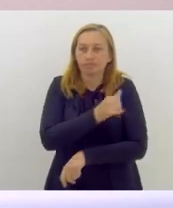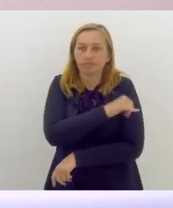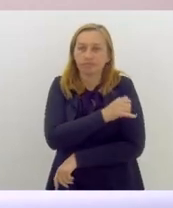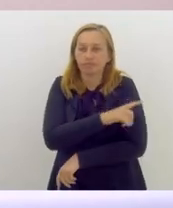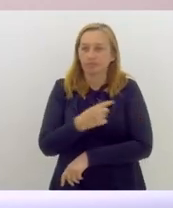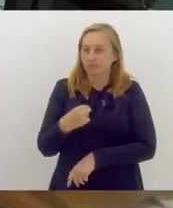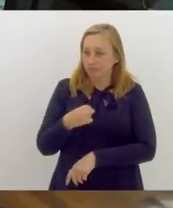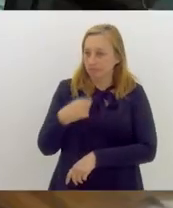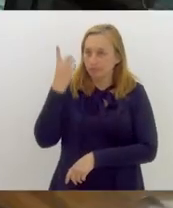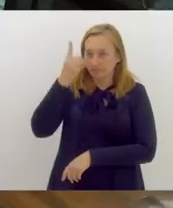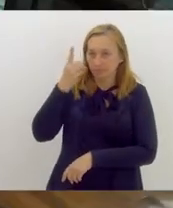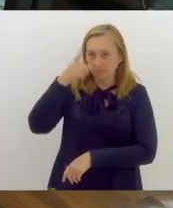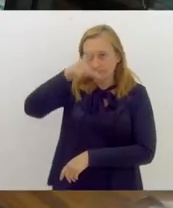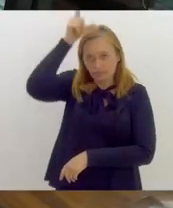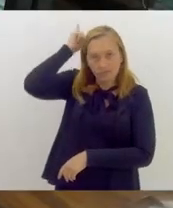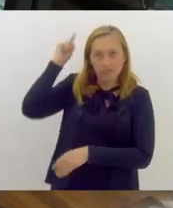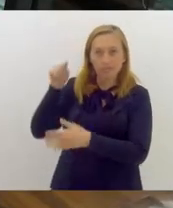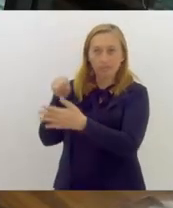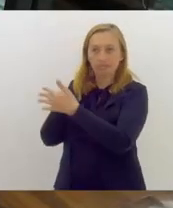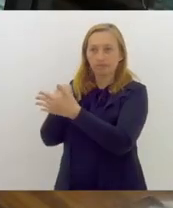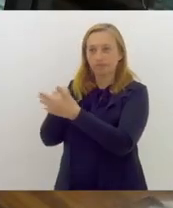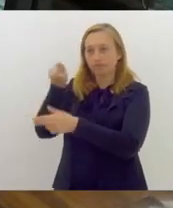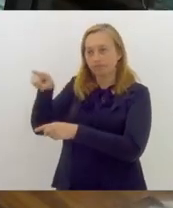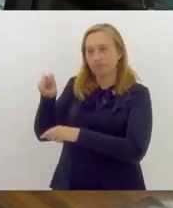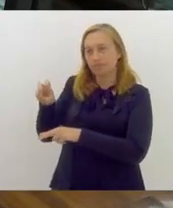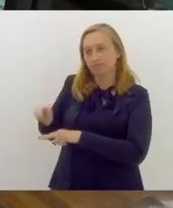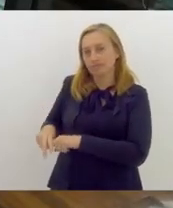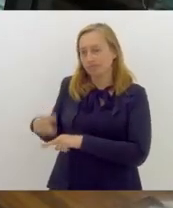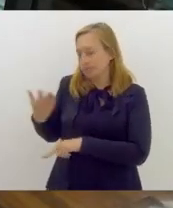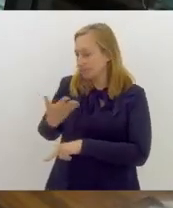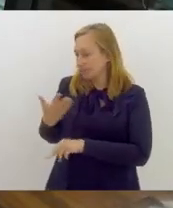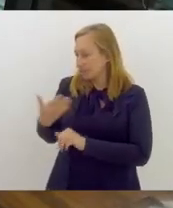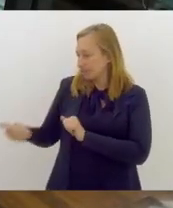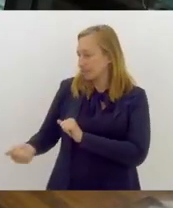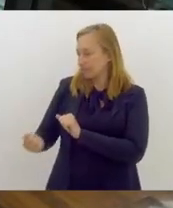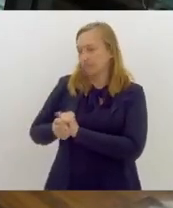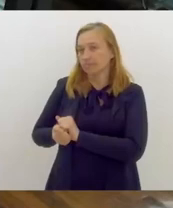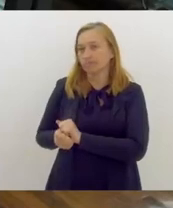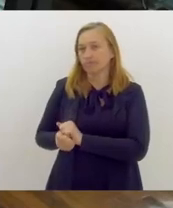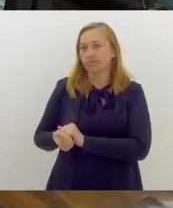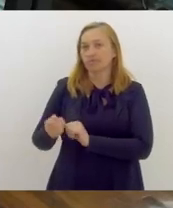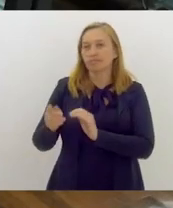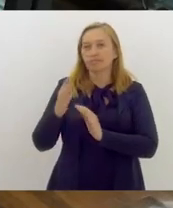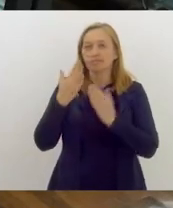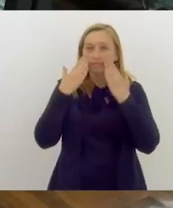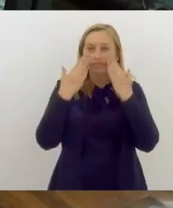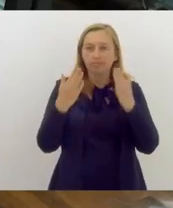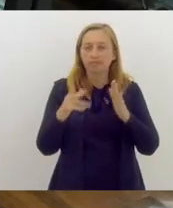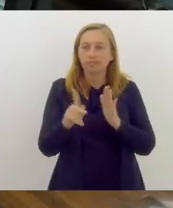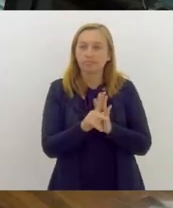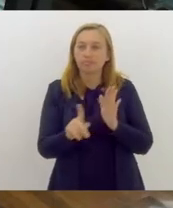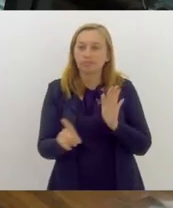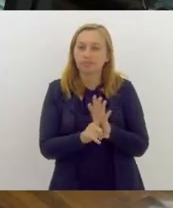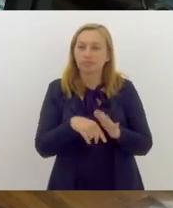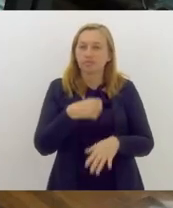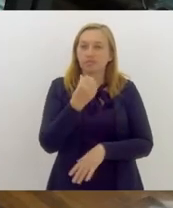deputados que nós somos amigos e parceiro apresentamos o projeto de lei